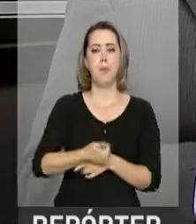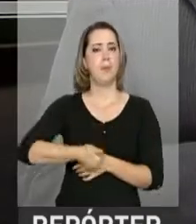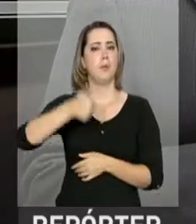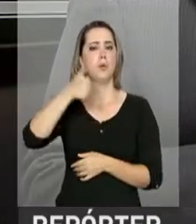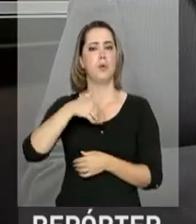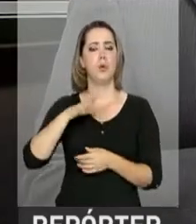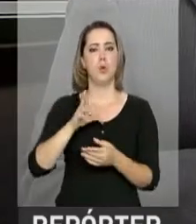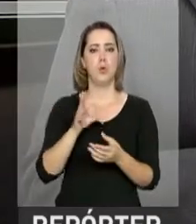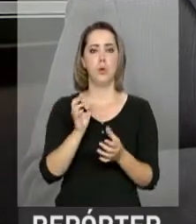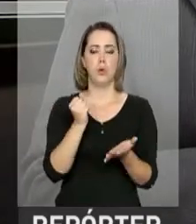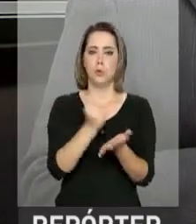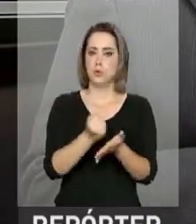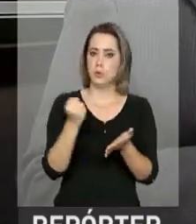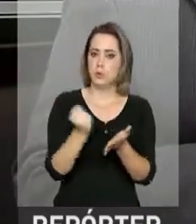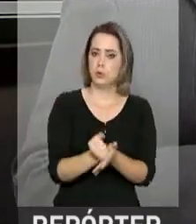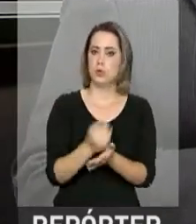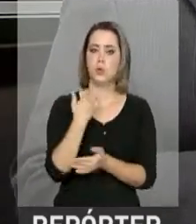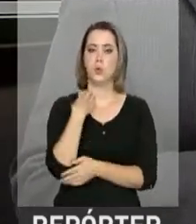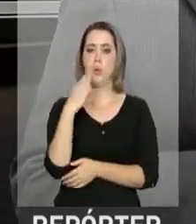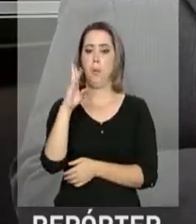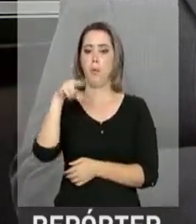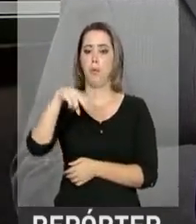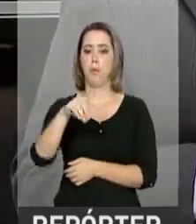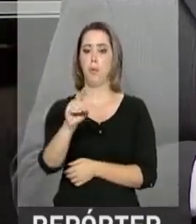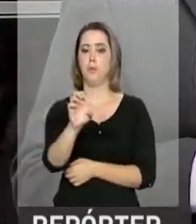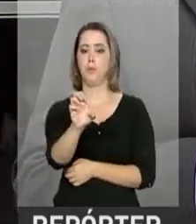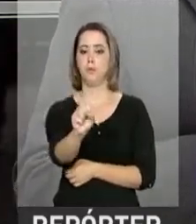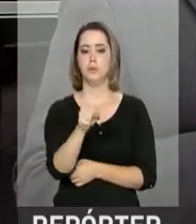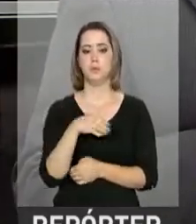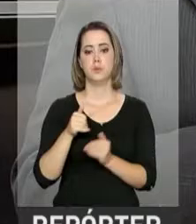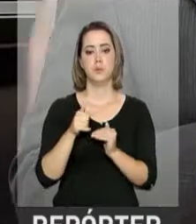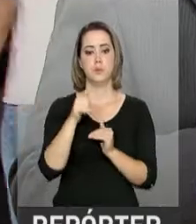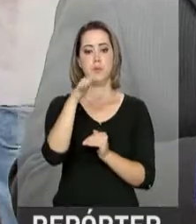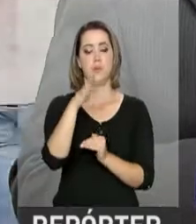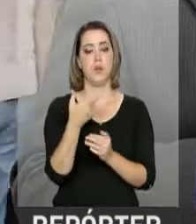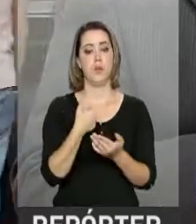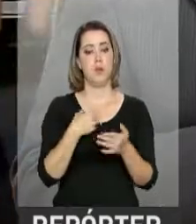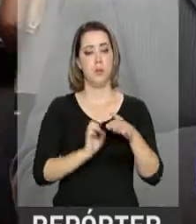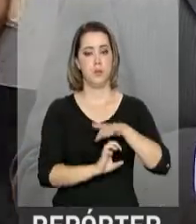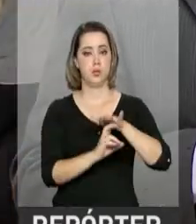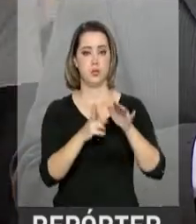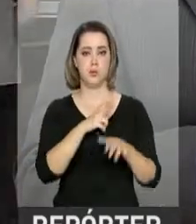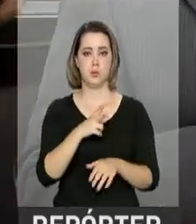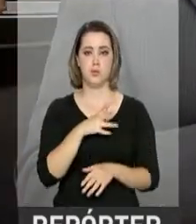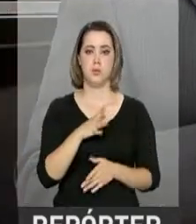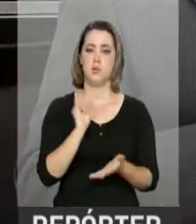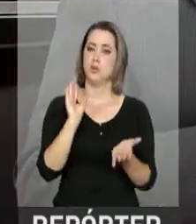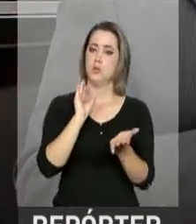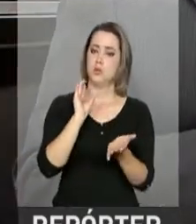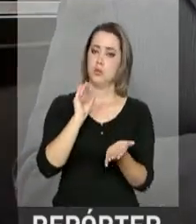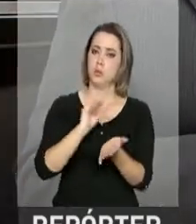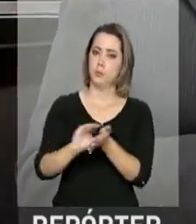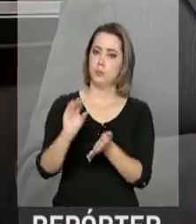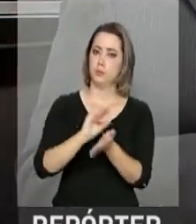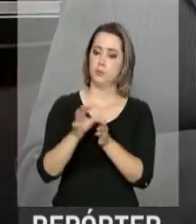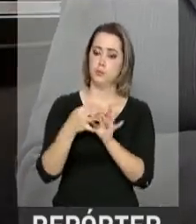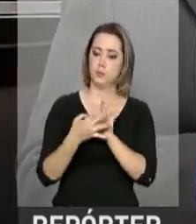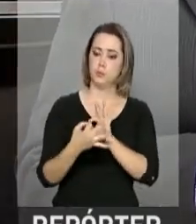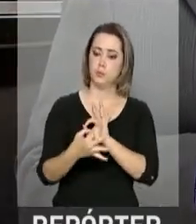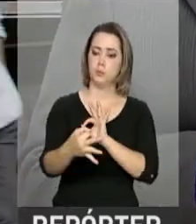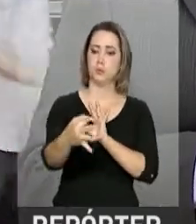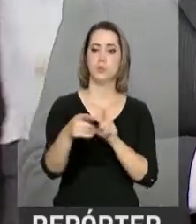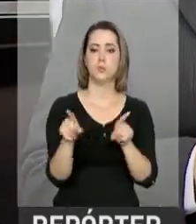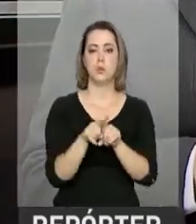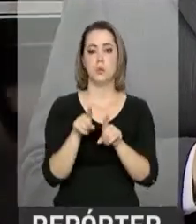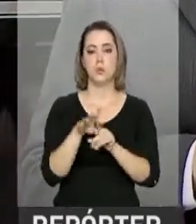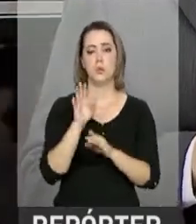contratos com o bnds aumente a participação do setor privado nos financiamentos de longo prazo e também